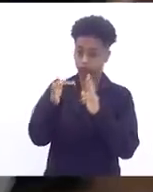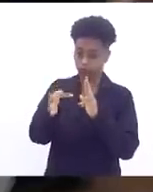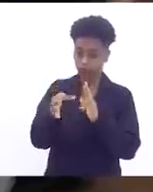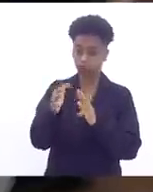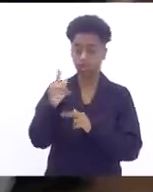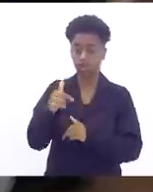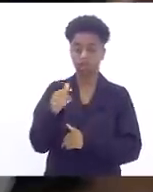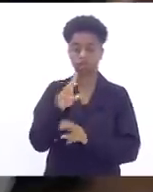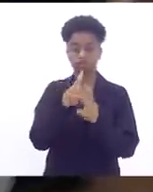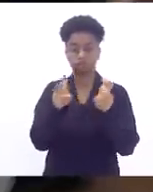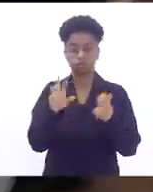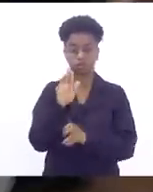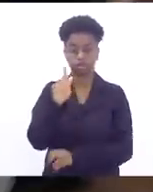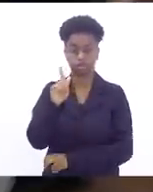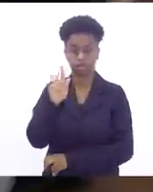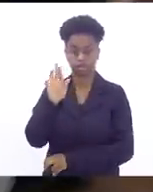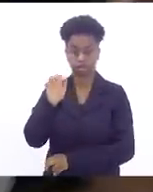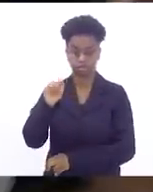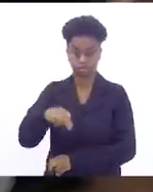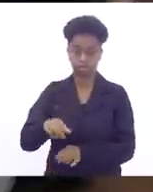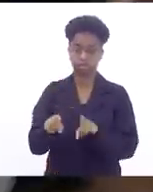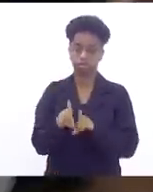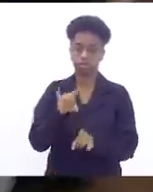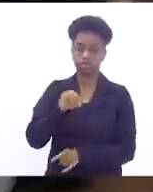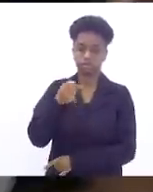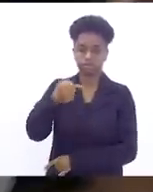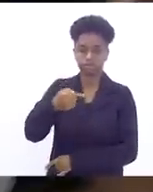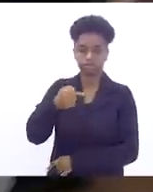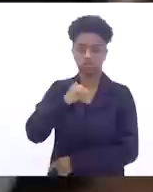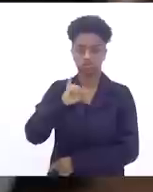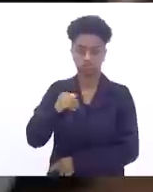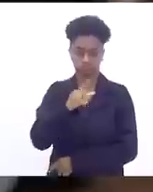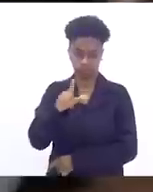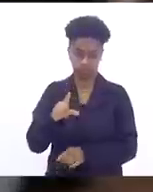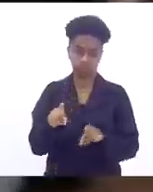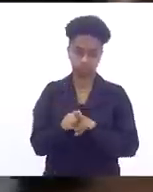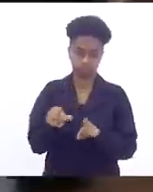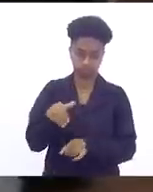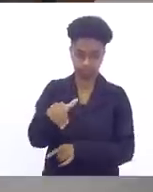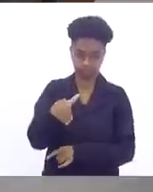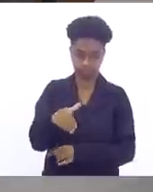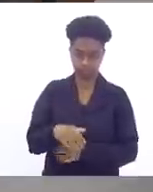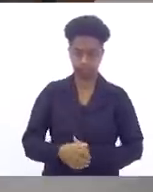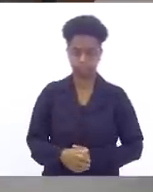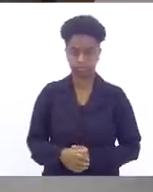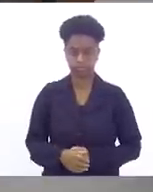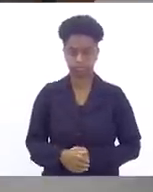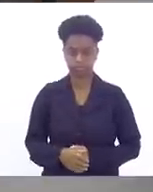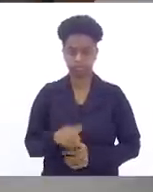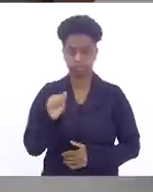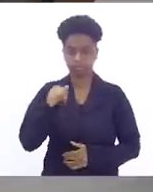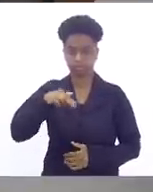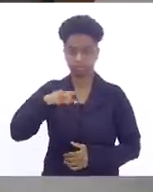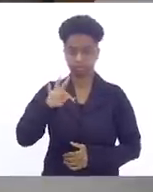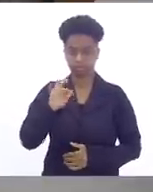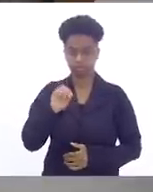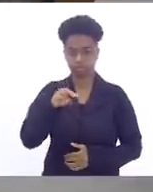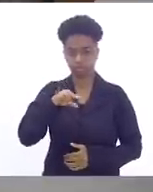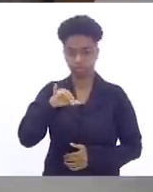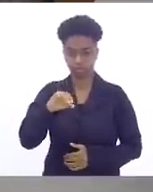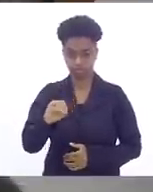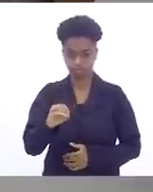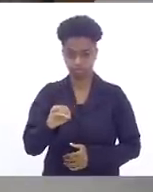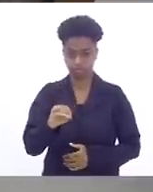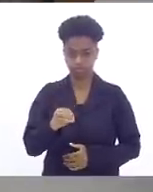a grana e dia 7 de junho agora tem uma reunião com a senhora tá agendado lá valeu Antônio Manoel Silva